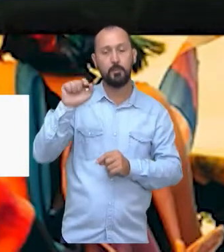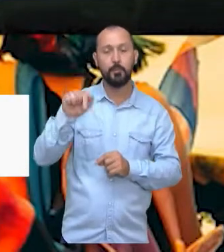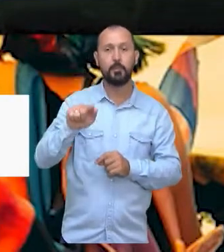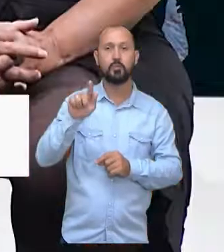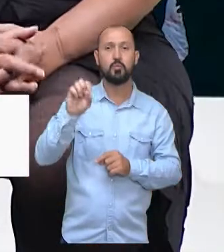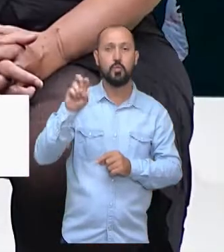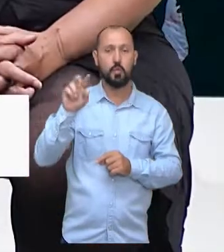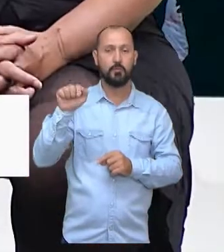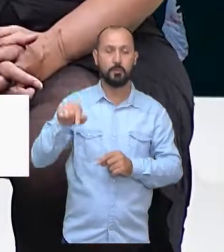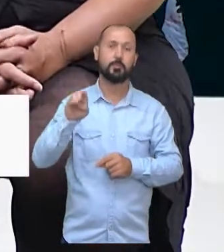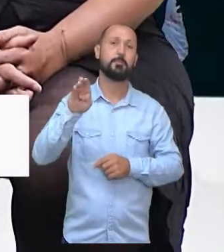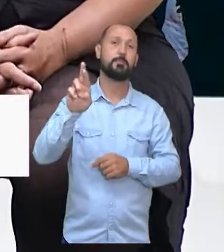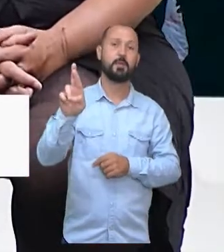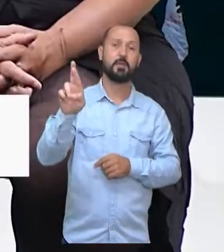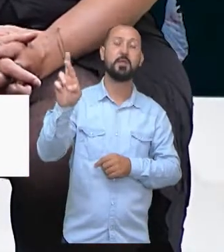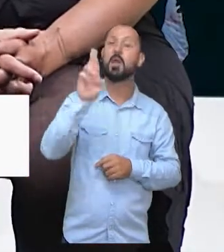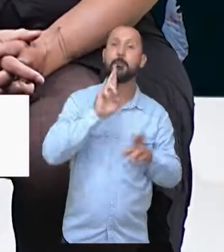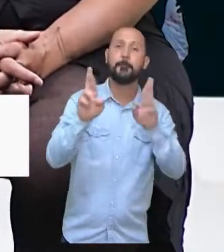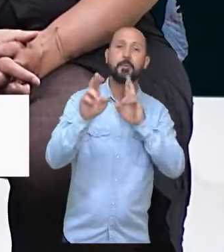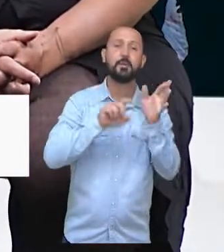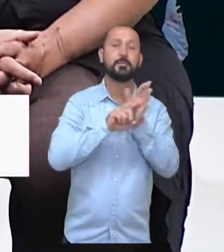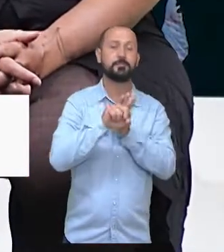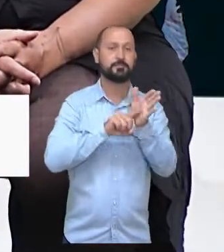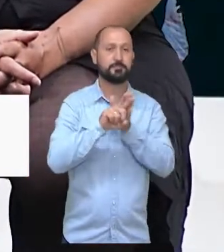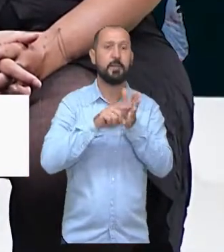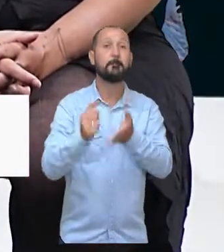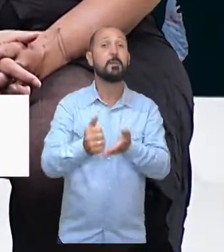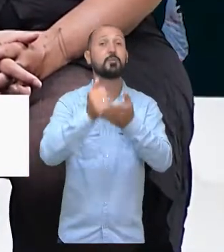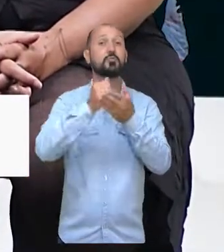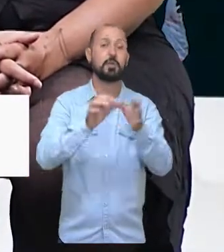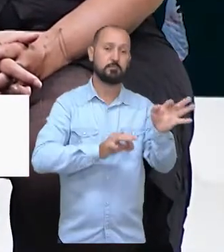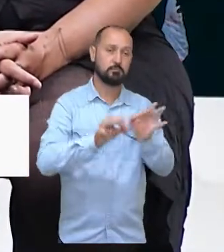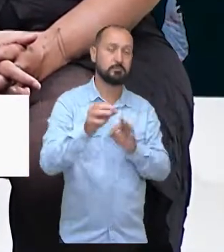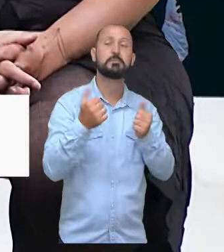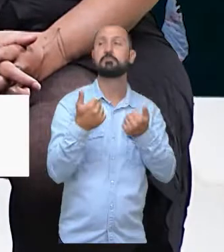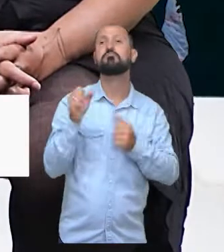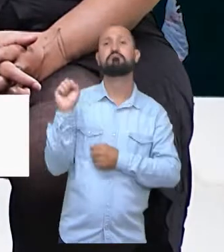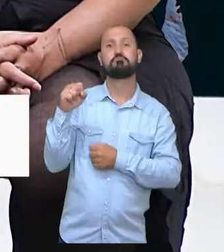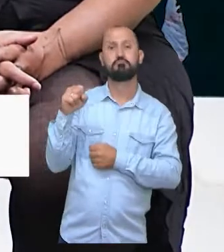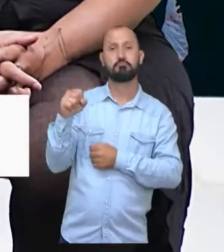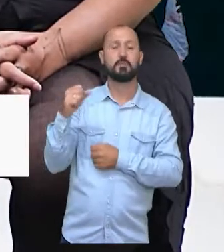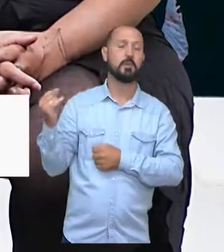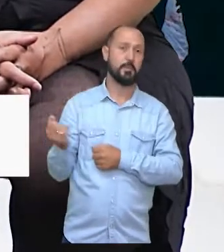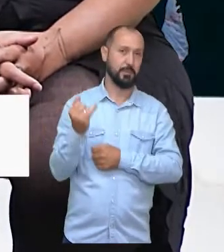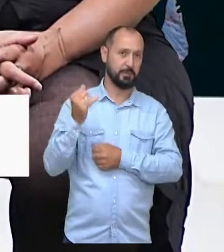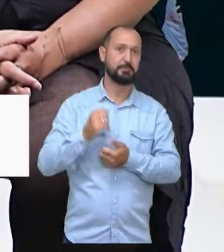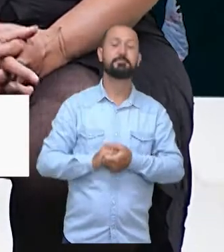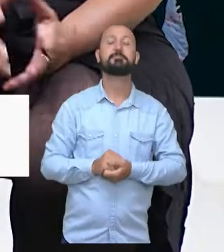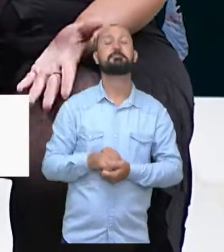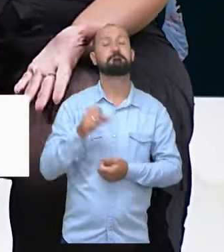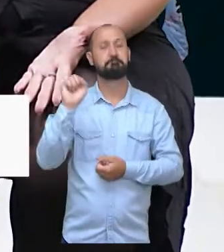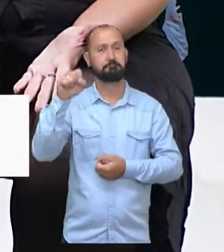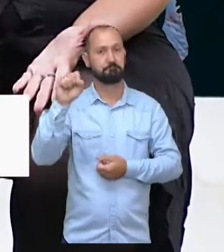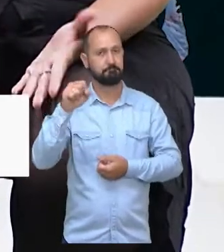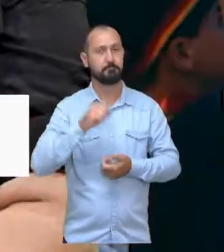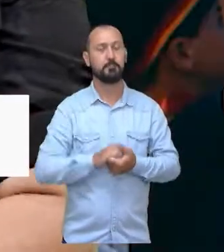www.cidadanialgbt.ms.gov.br e responder a pesquisa ali para ajudar nessa construção, Exatamente. Que é extremamente importante. Exatamente, exato. E aí aproveita,